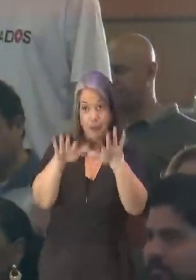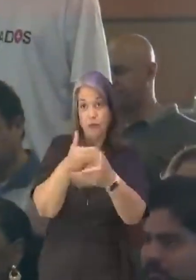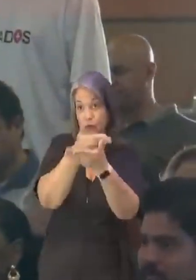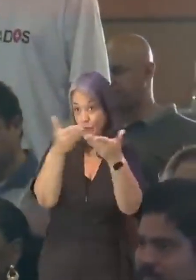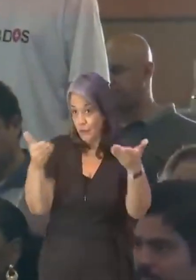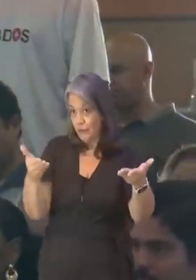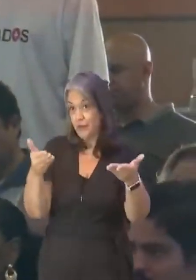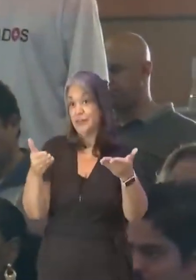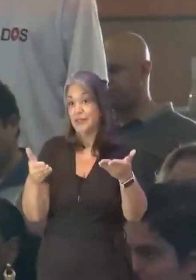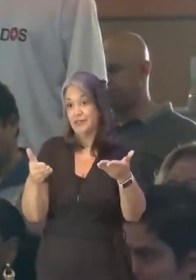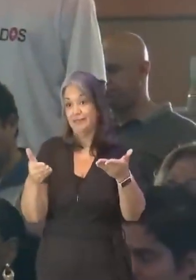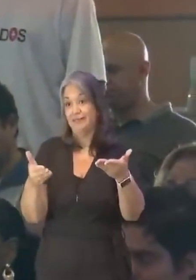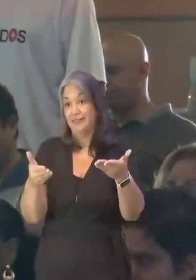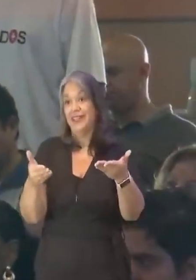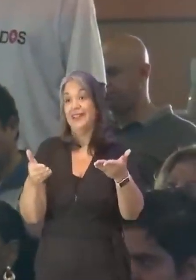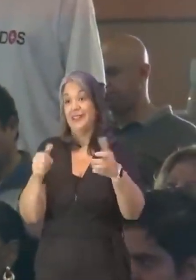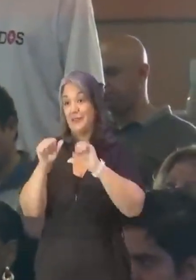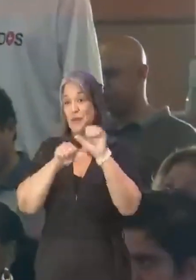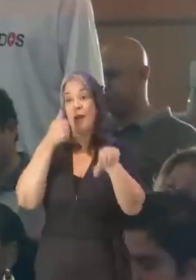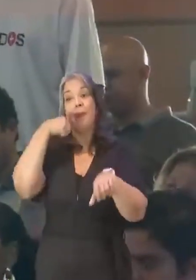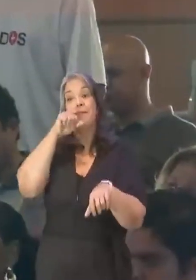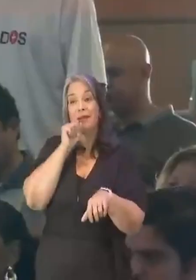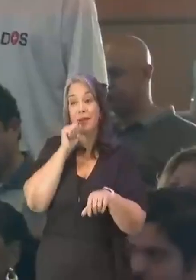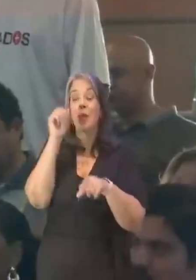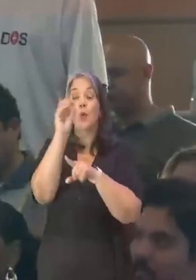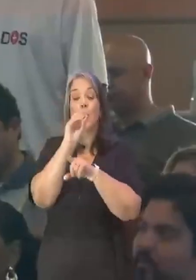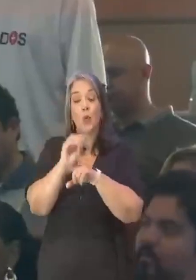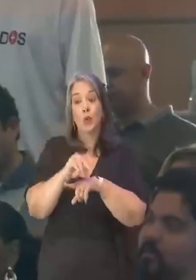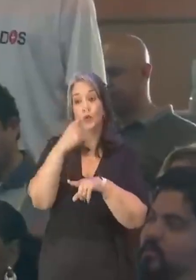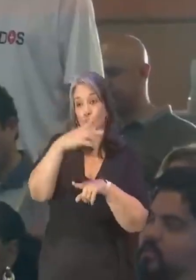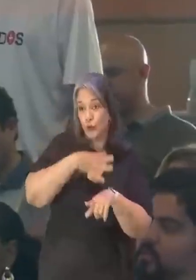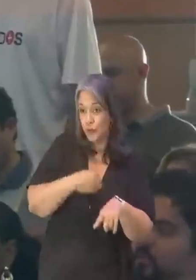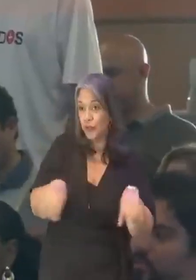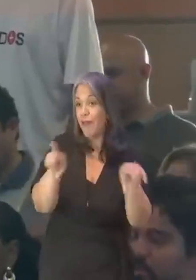Cuide dos seus, cuide do povo de Deus.